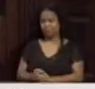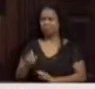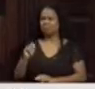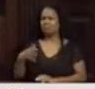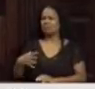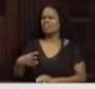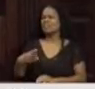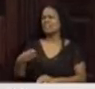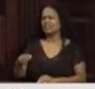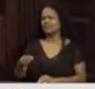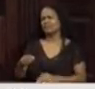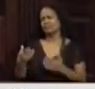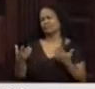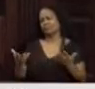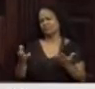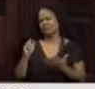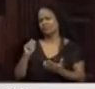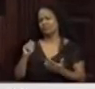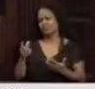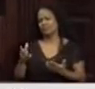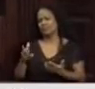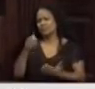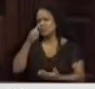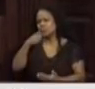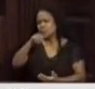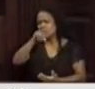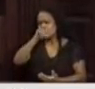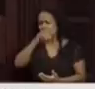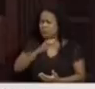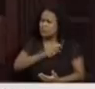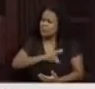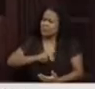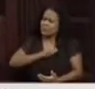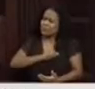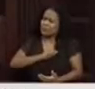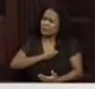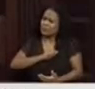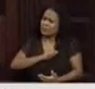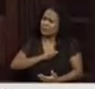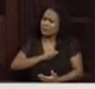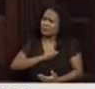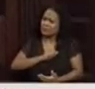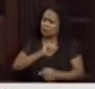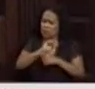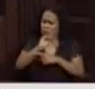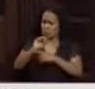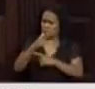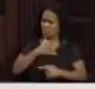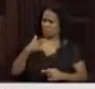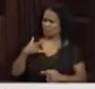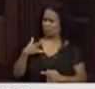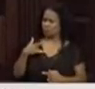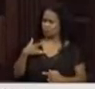degenerado. Tem uma mamãezinha querida e não dá um plano de saúde para a mamãe?